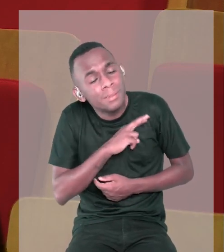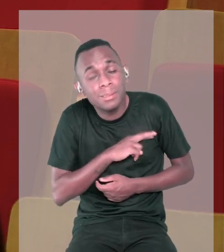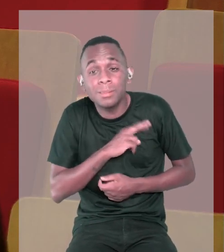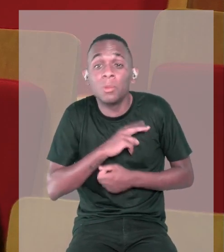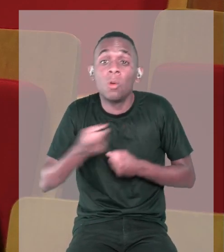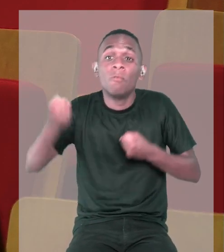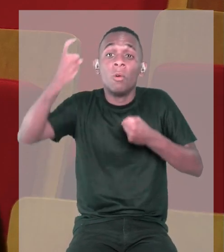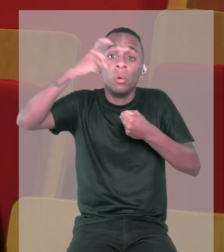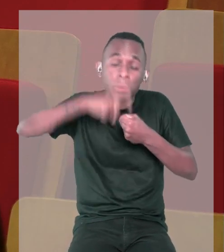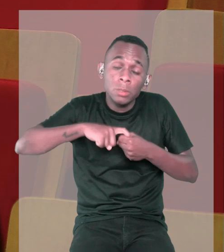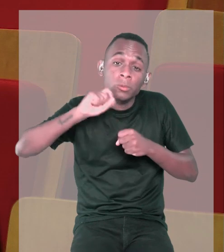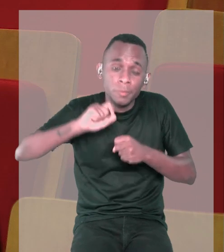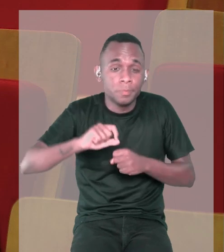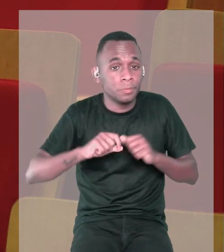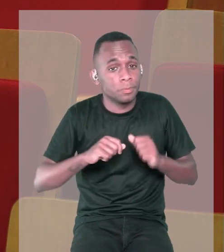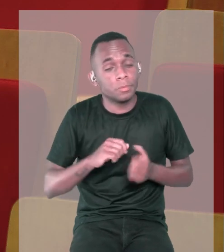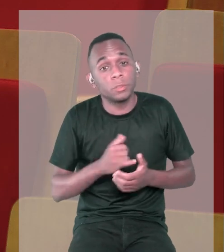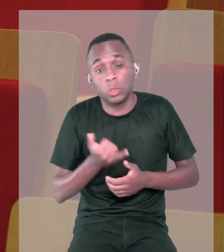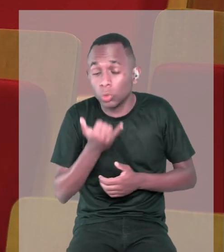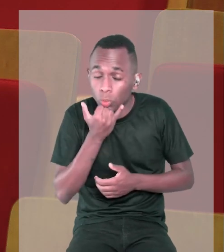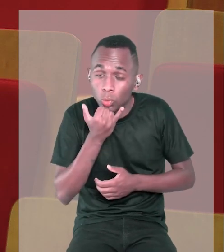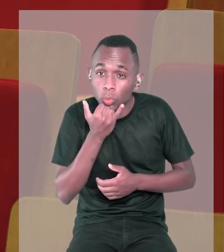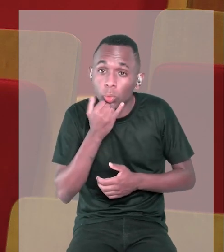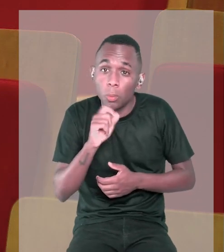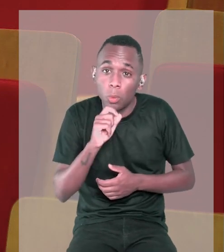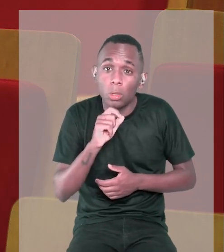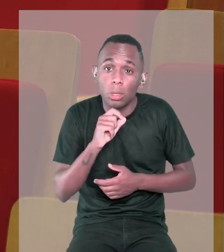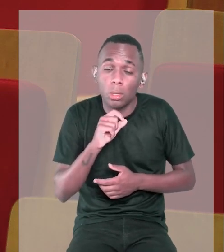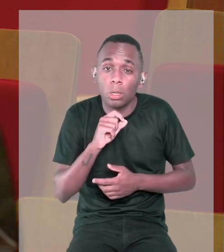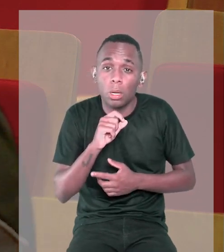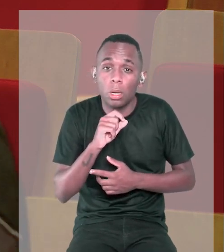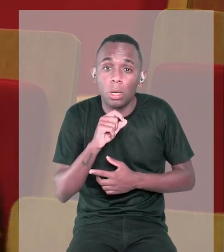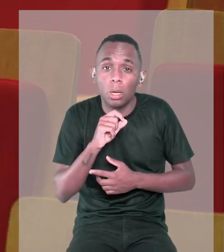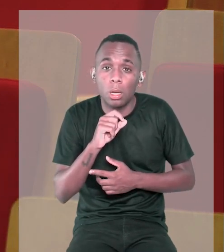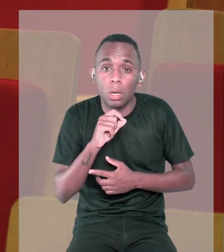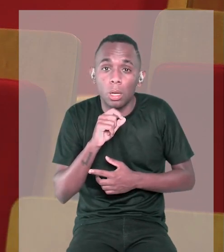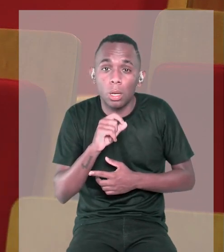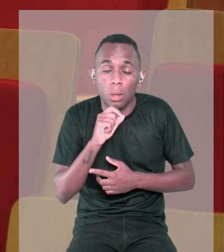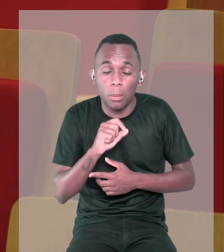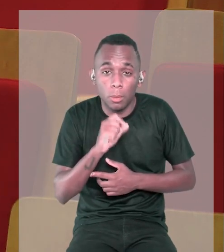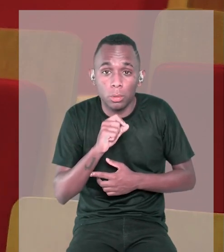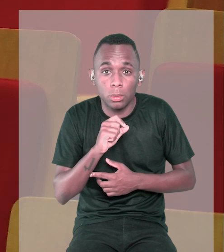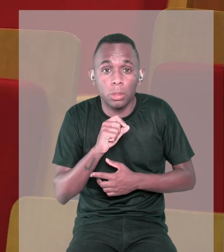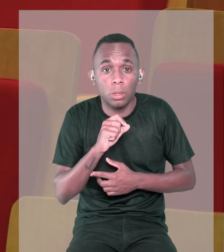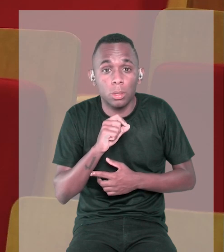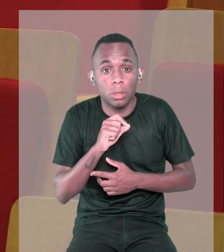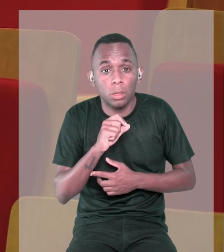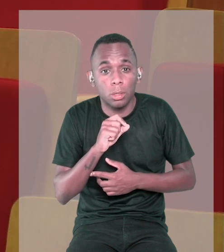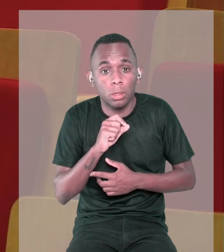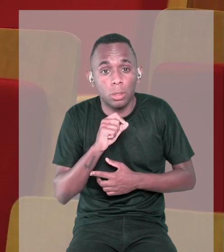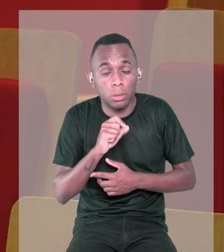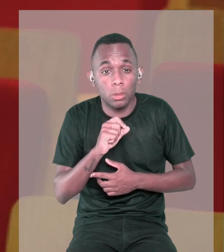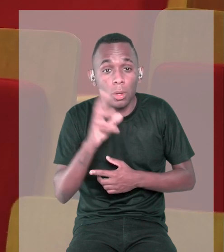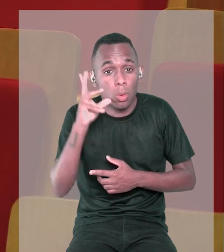agora para poder provocá-lo. Eu acho que vai ser o mesmo ponto anterior no fundo, mas vamos lá. Mas